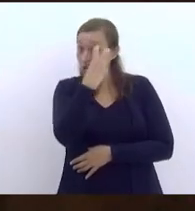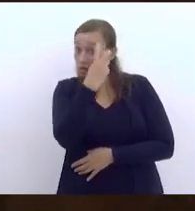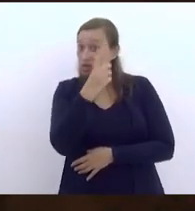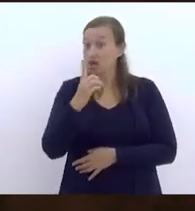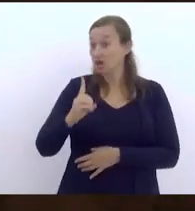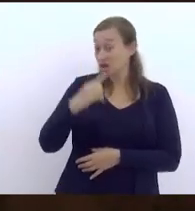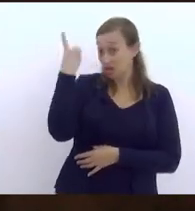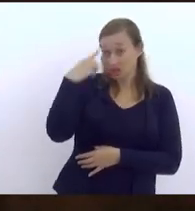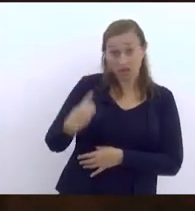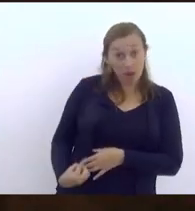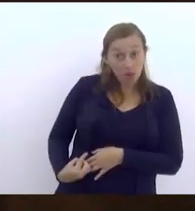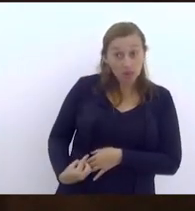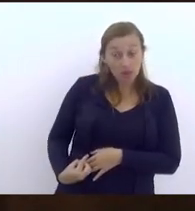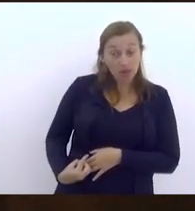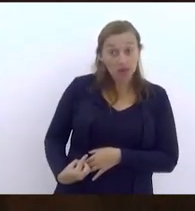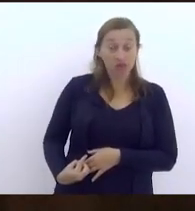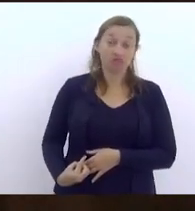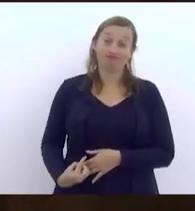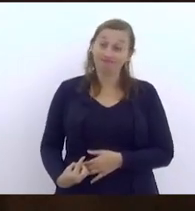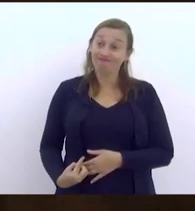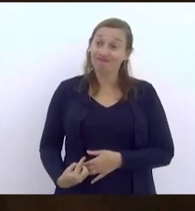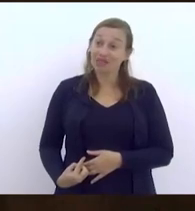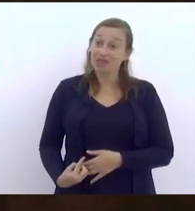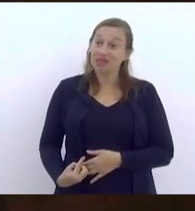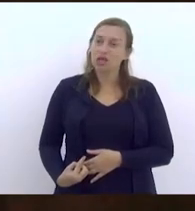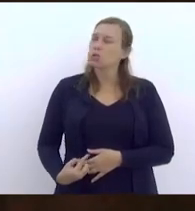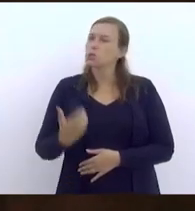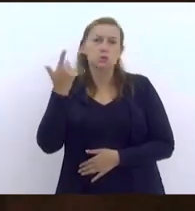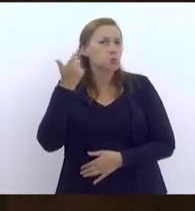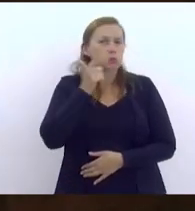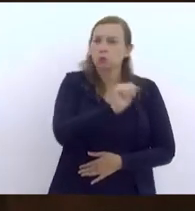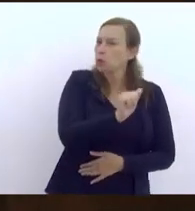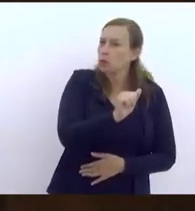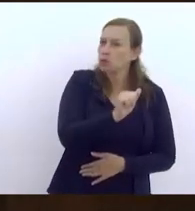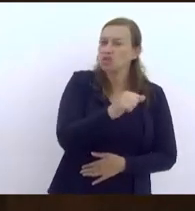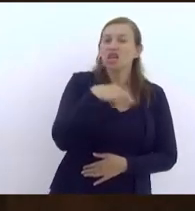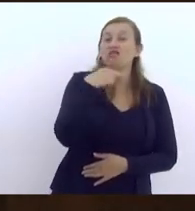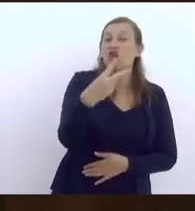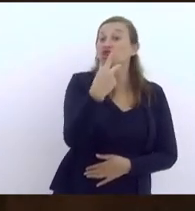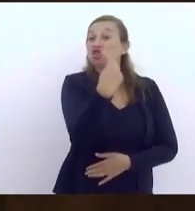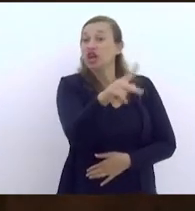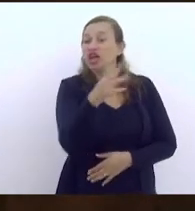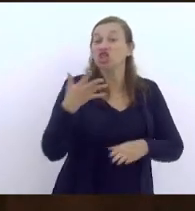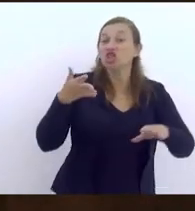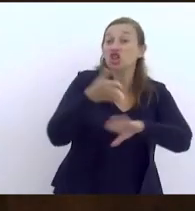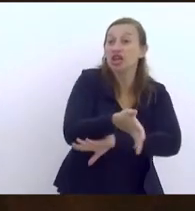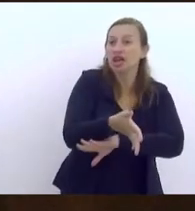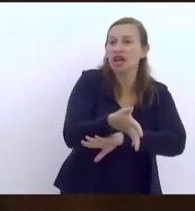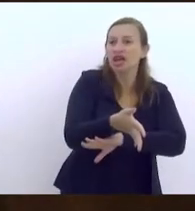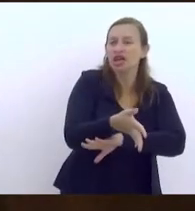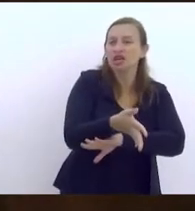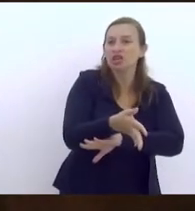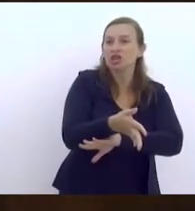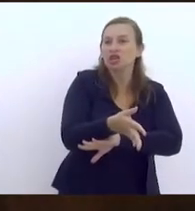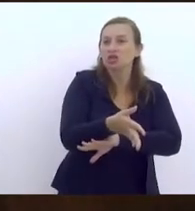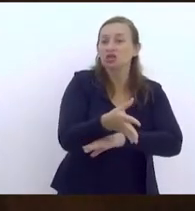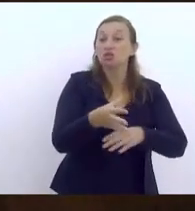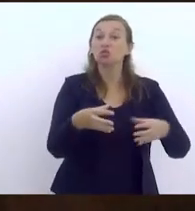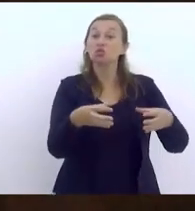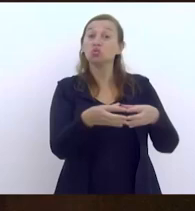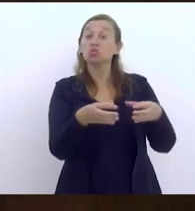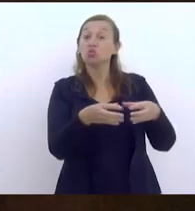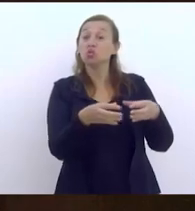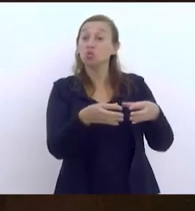Balbi, elas ainda não conseguiram fazer a voz delas chegar naqueles que hoje dirigem a